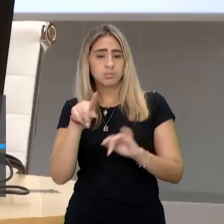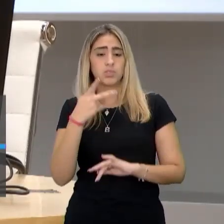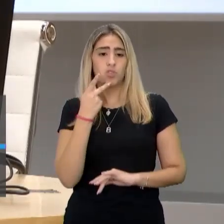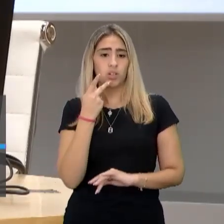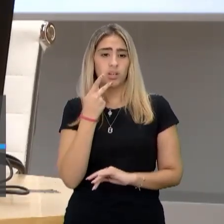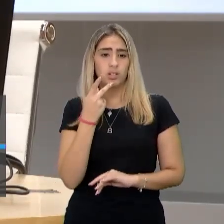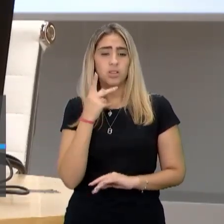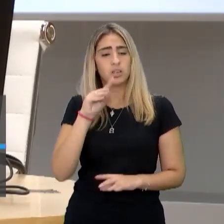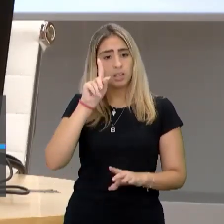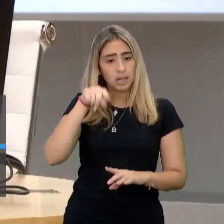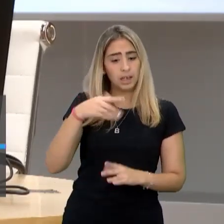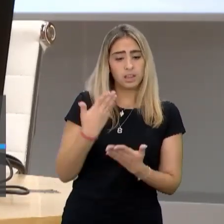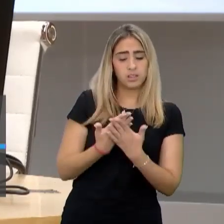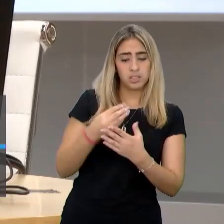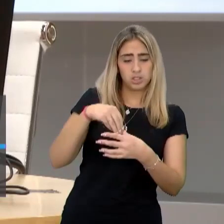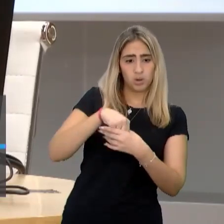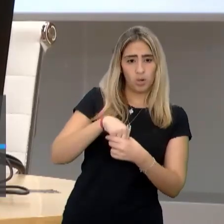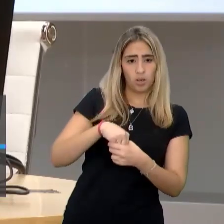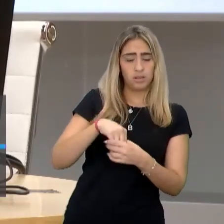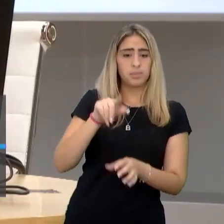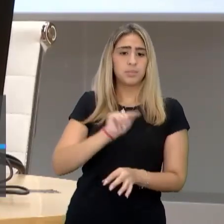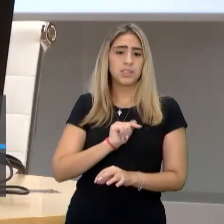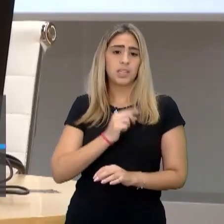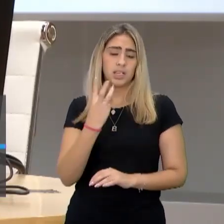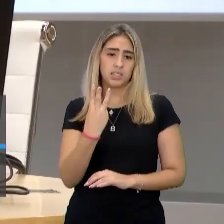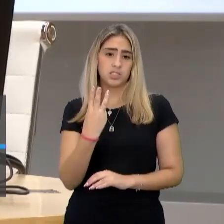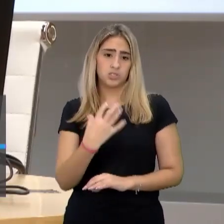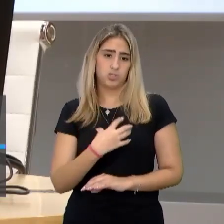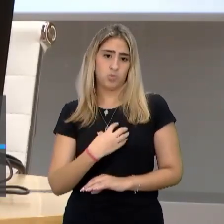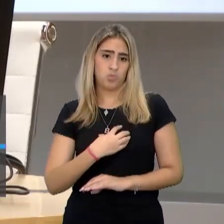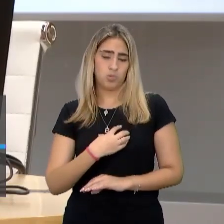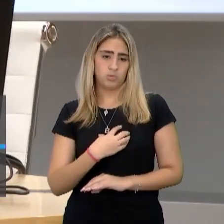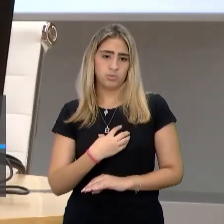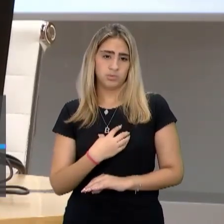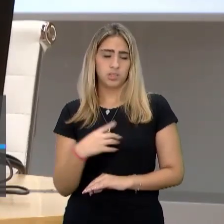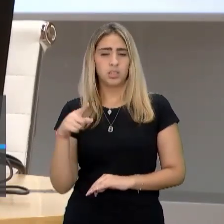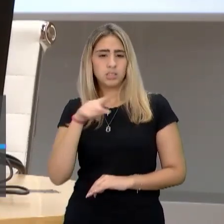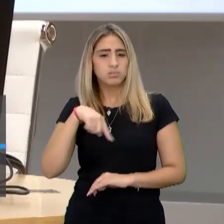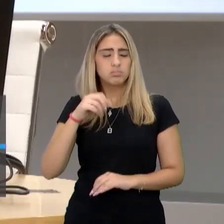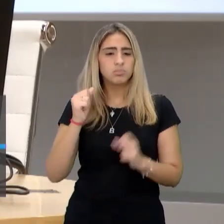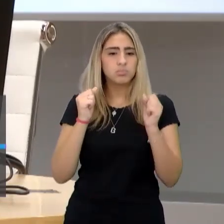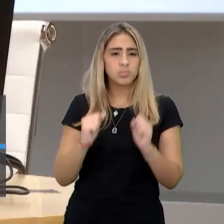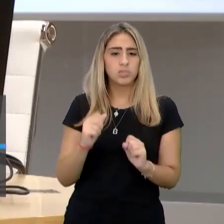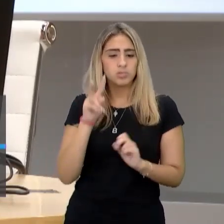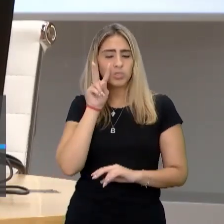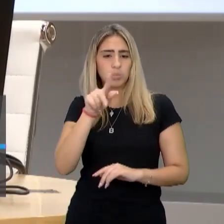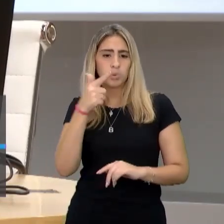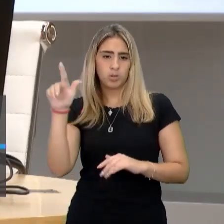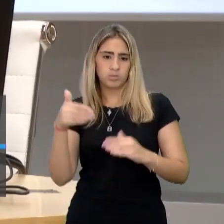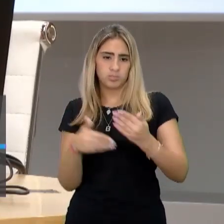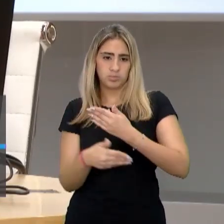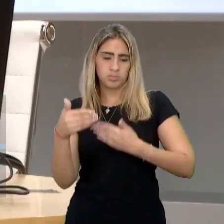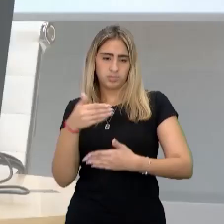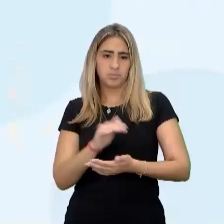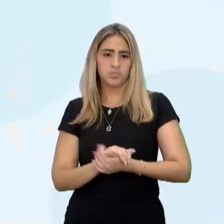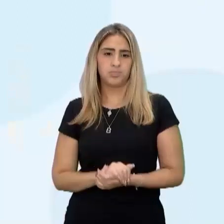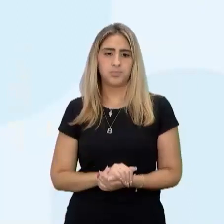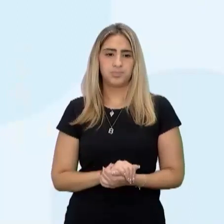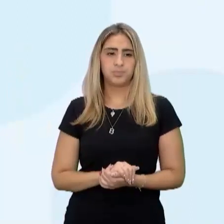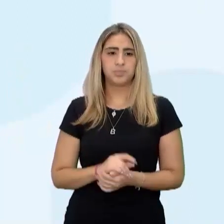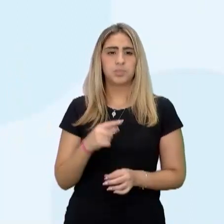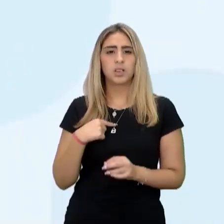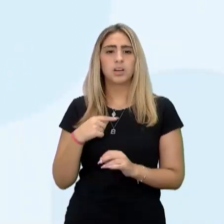falando, né, é a da escola, mas a gente tem 3 tipos de agenda, que a gente pode ver aí no próximo slide. Então, no programa